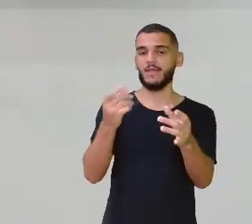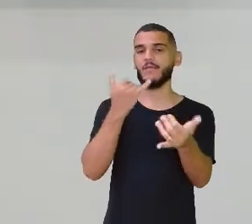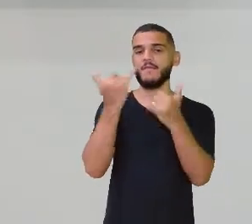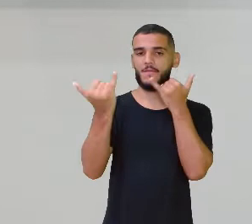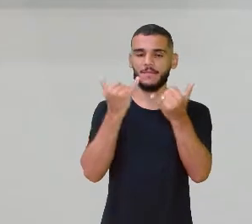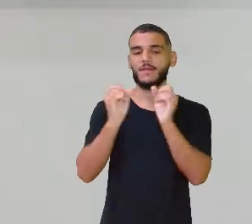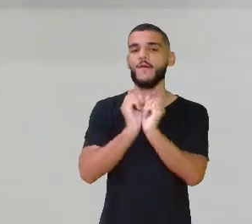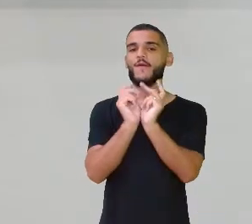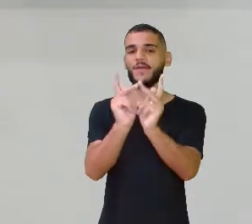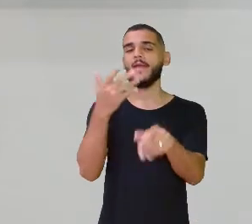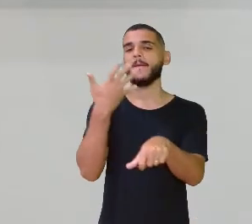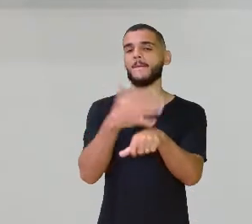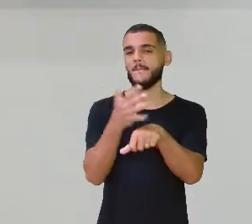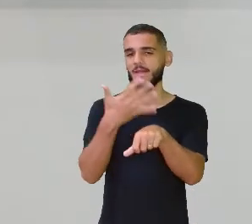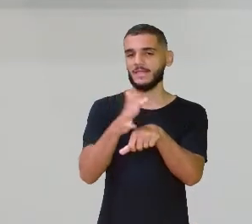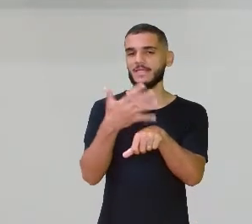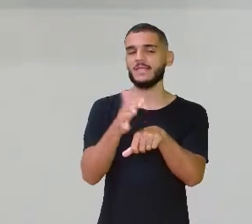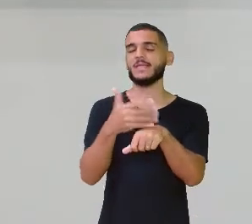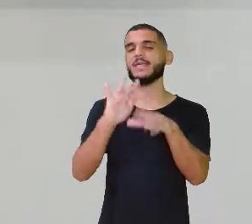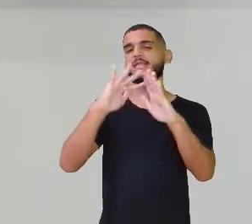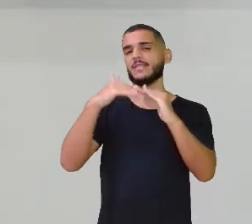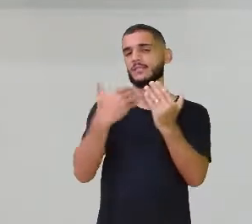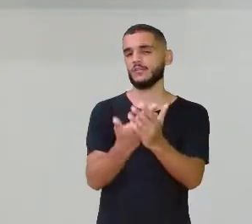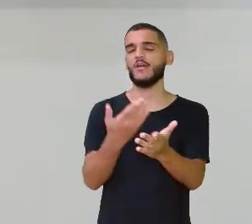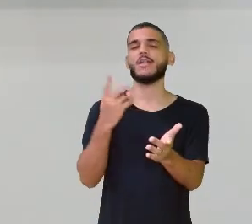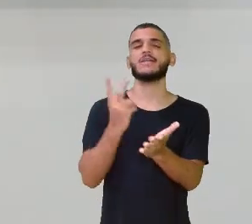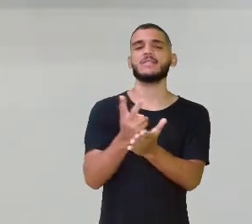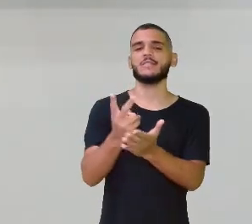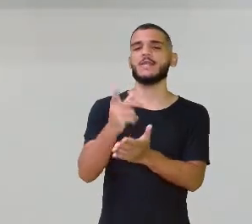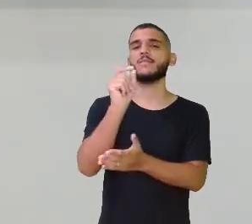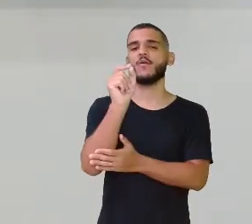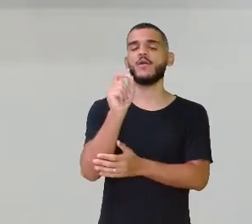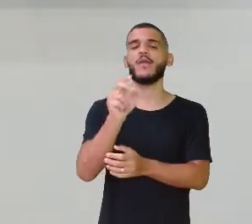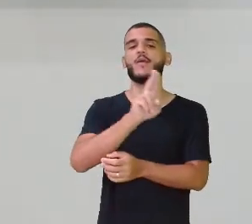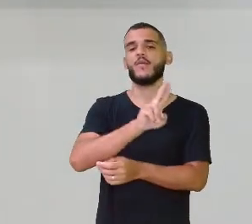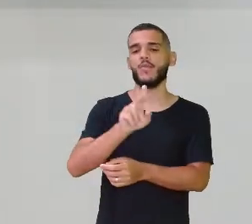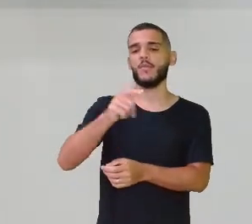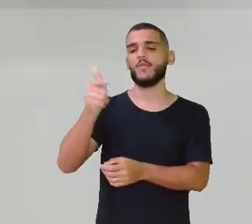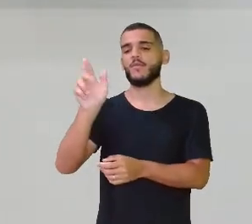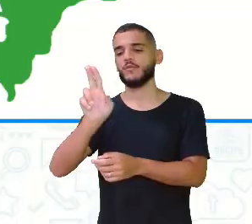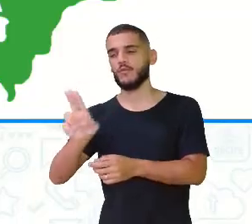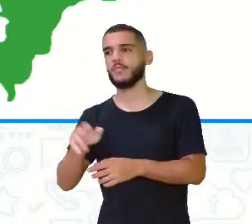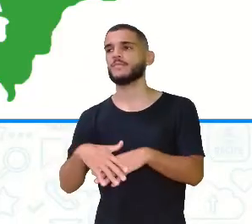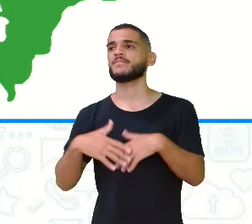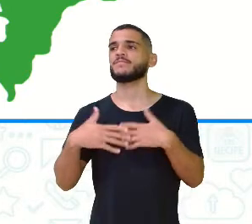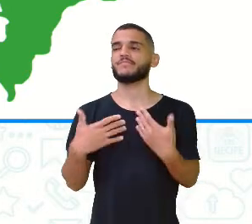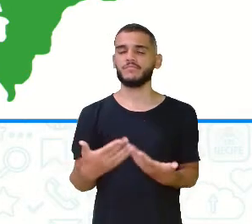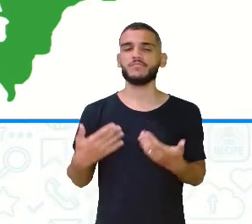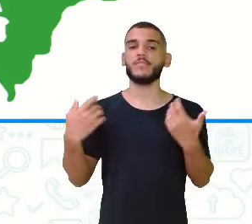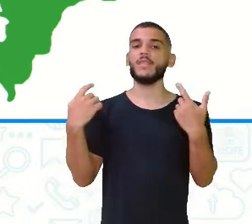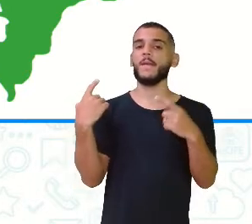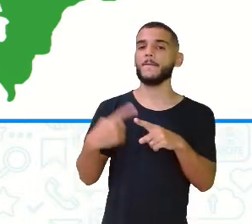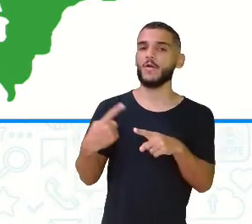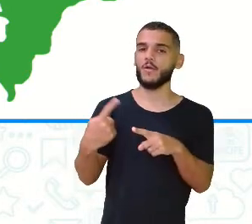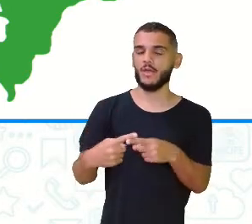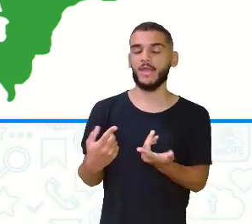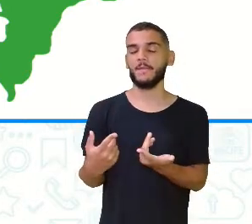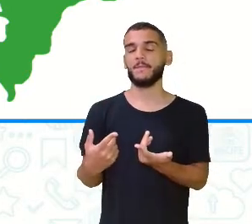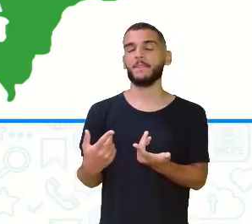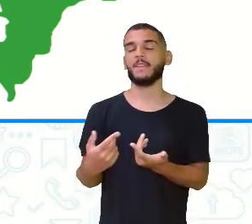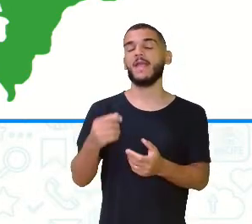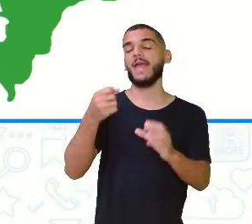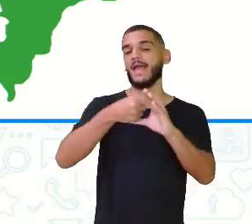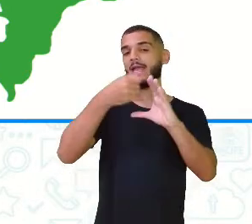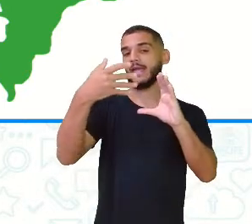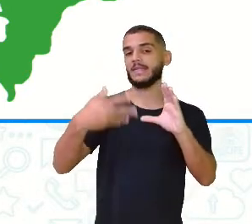melhor do que você ir praticando aí na sua escola e sempre colocando o seu nome e o seu sobrenome. Por que a gente fala isso? Porque para você ser